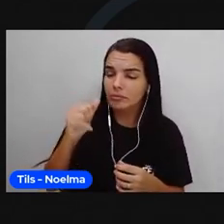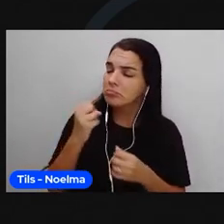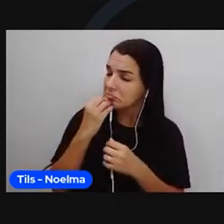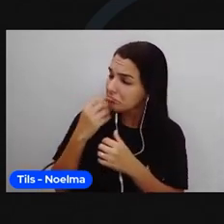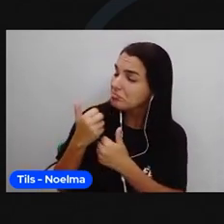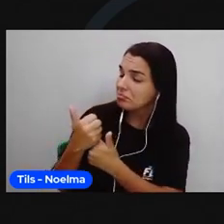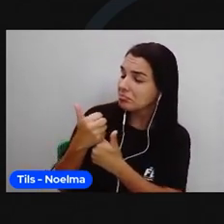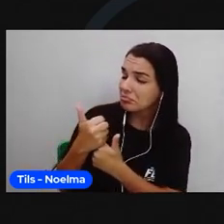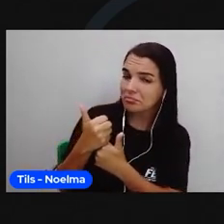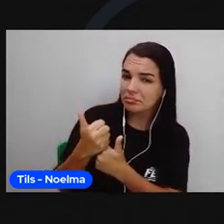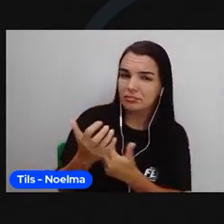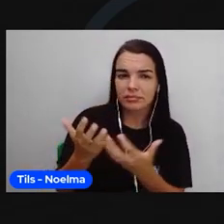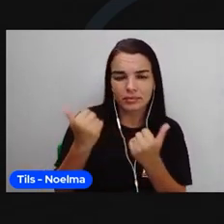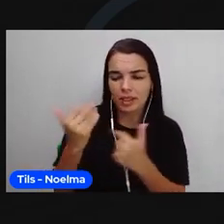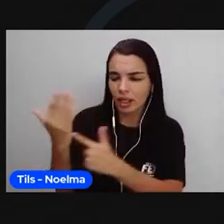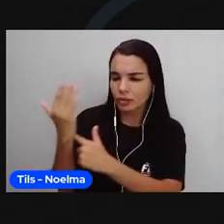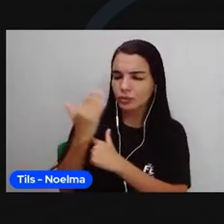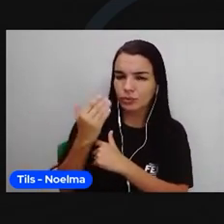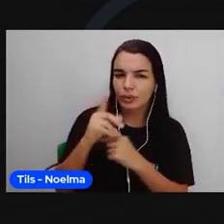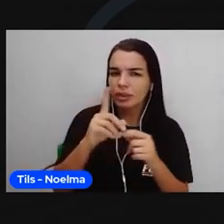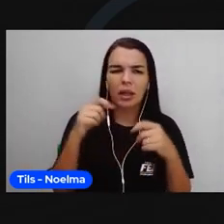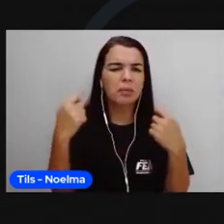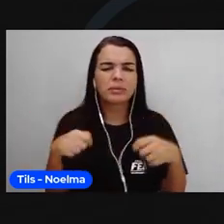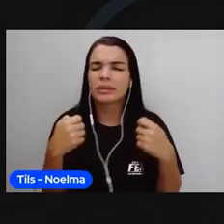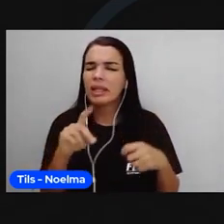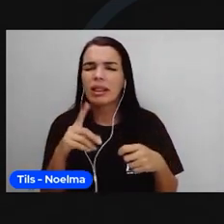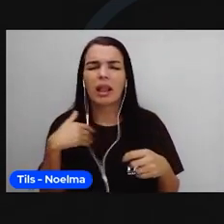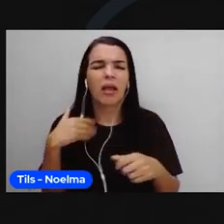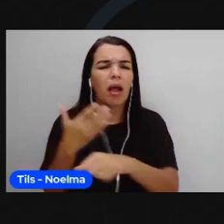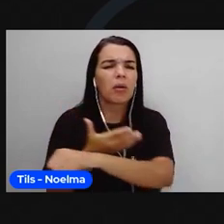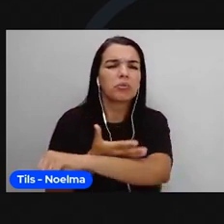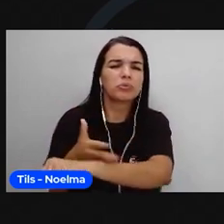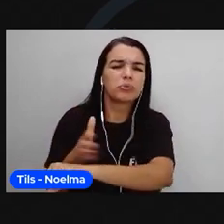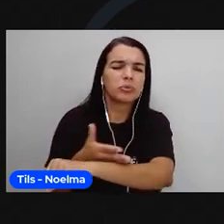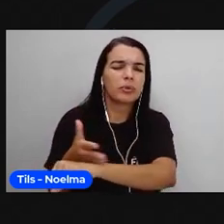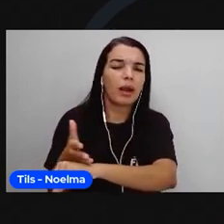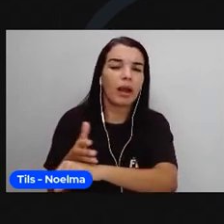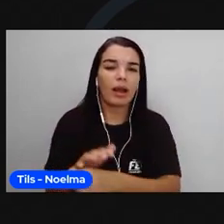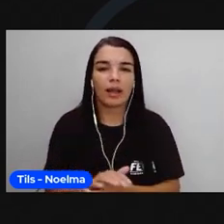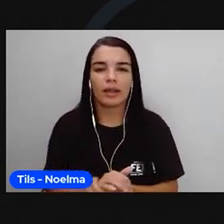Vem aqui, deixa que eu levo. Não precisa não, Antônio.